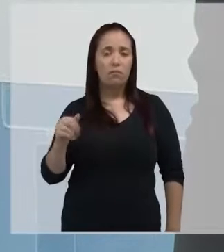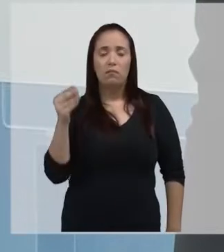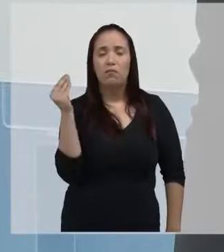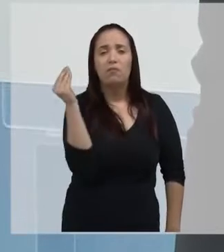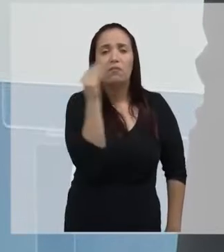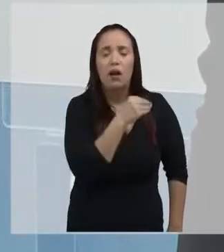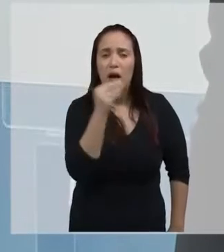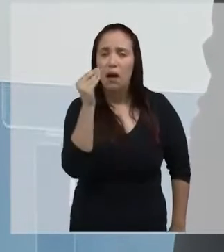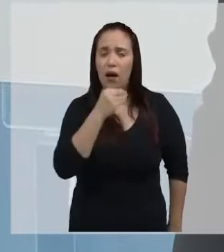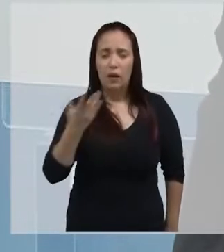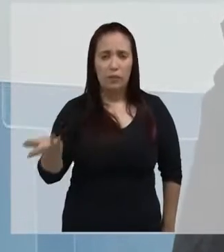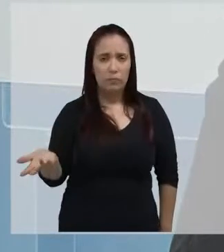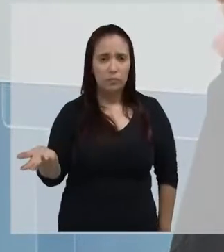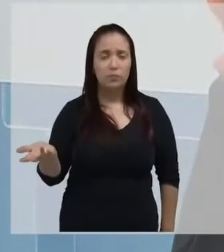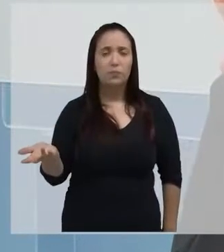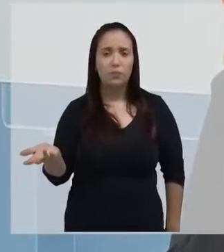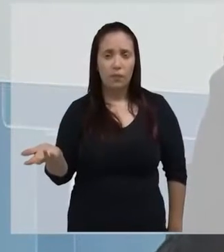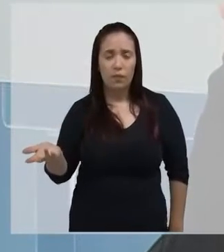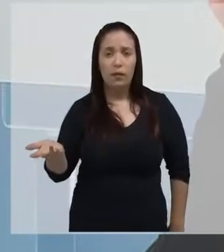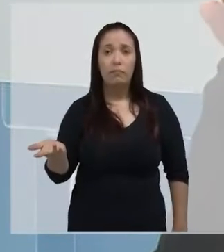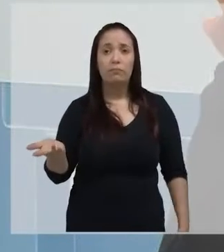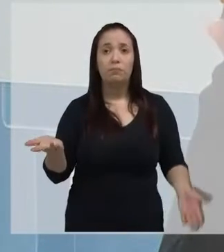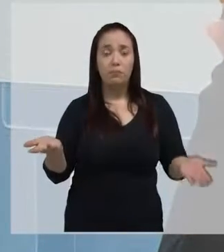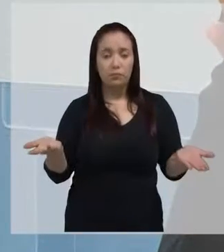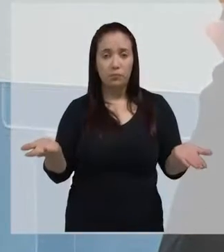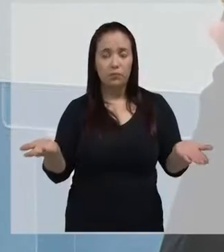Respondendo processo. Não, e aqui agora, essa semana,